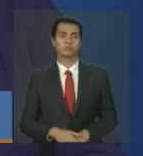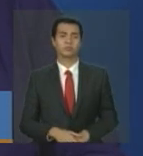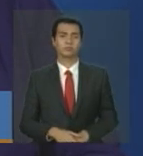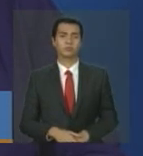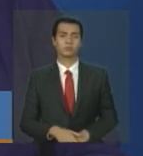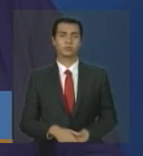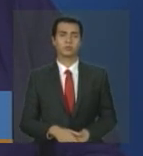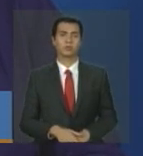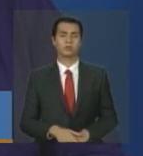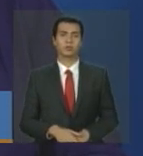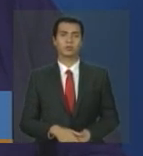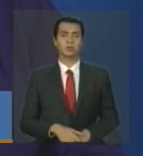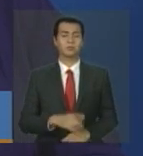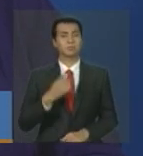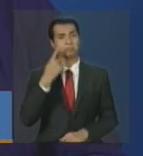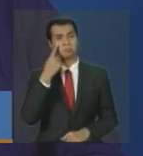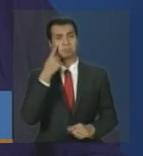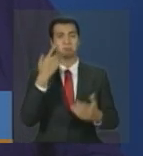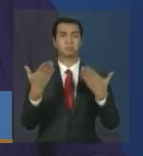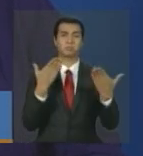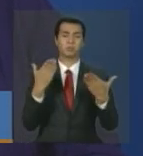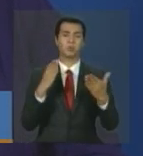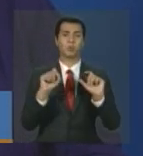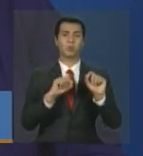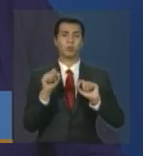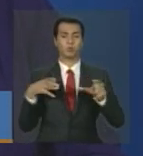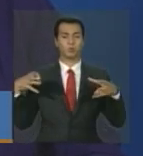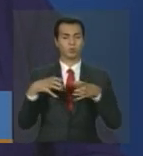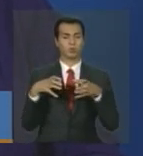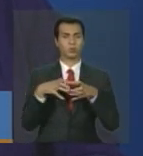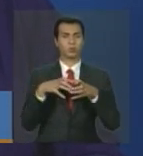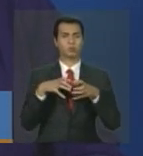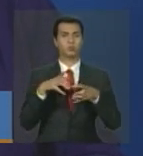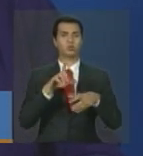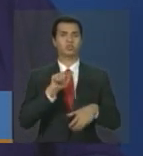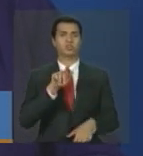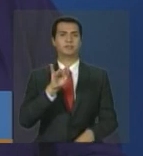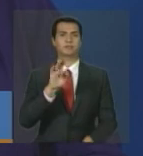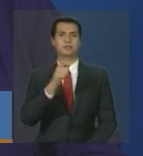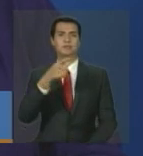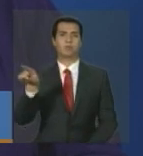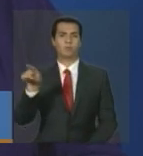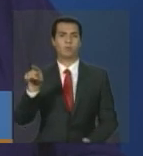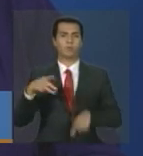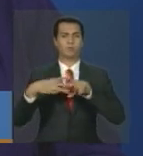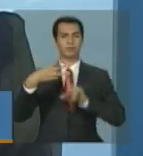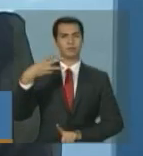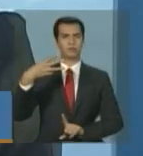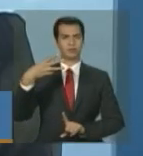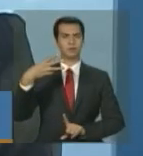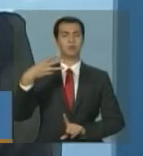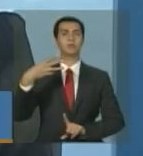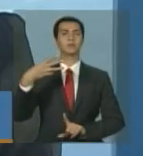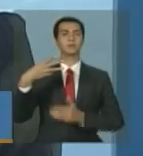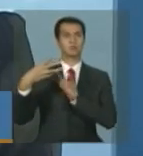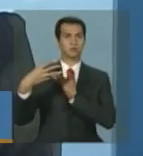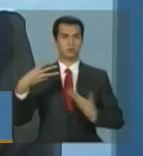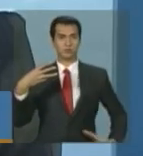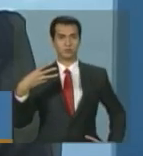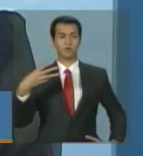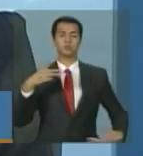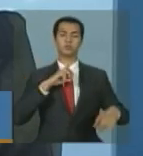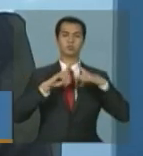do que a comissão intergestores tripartite discutir e